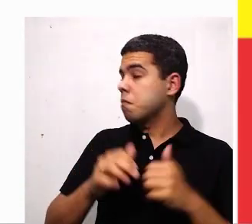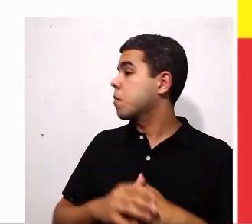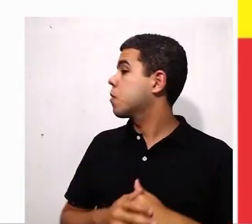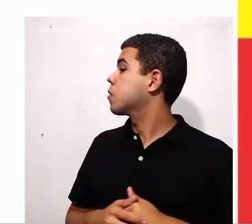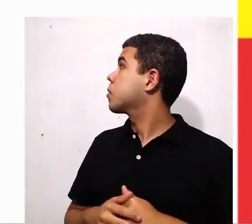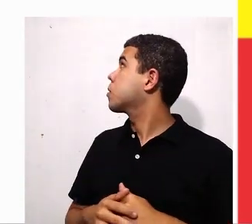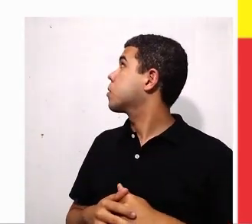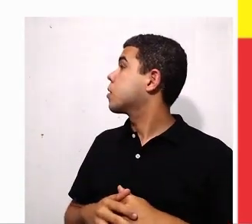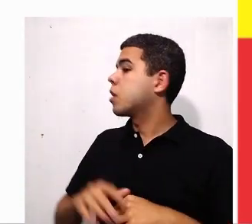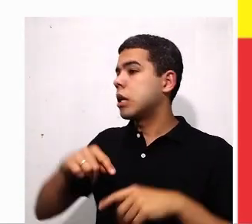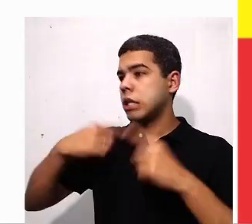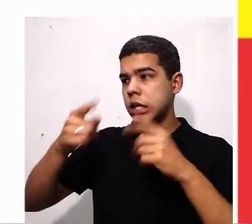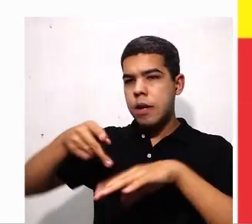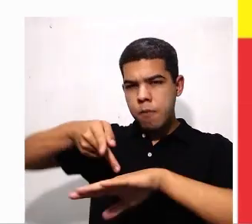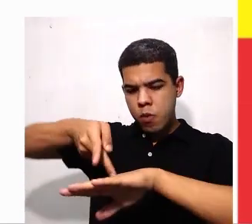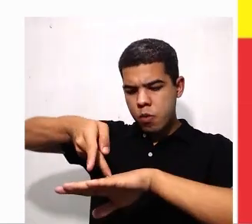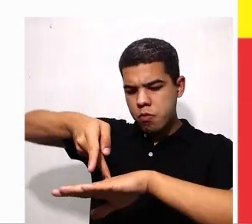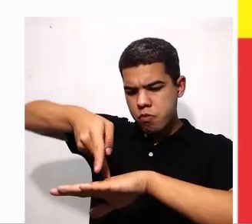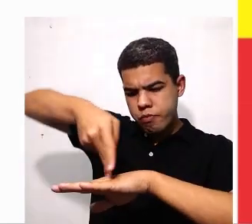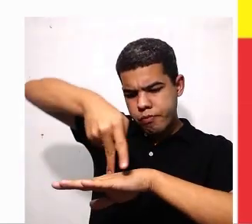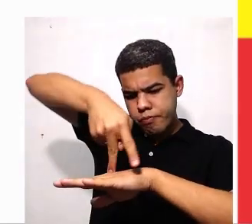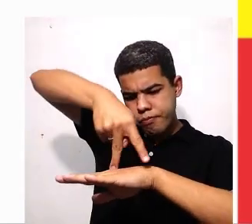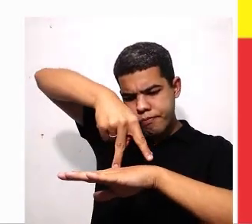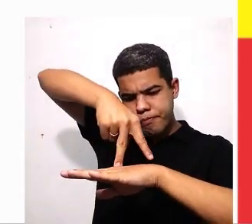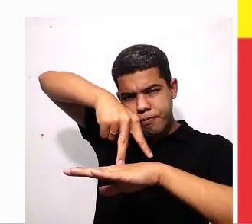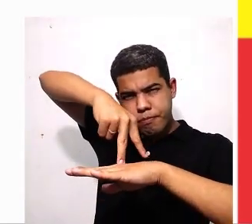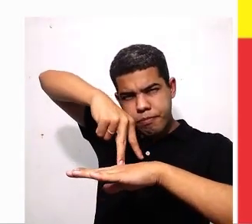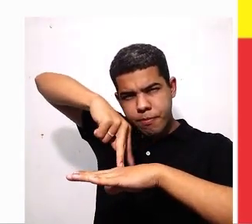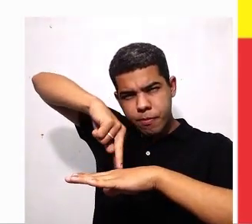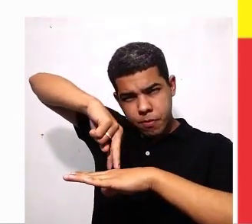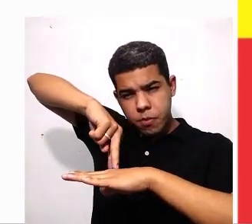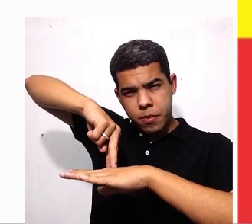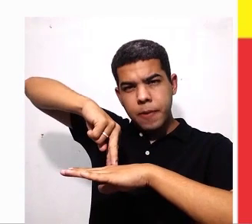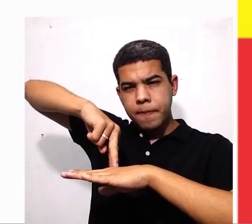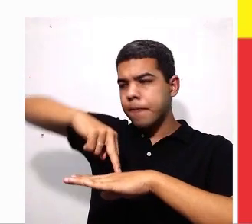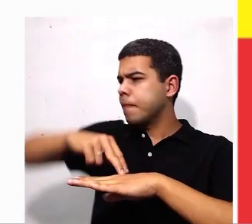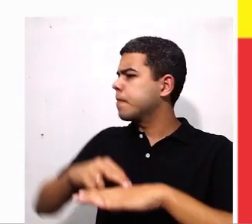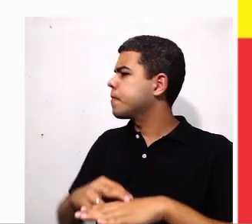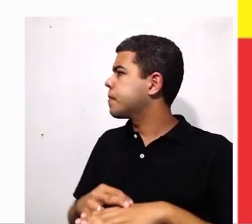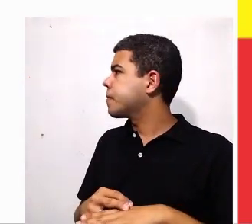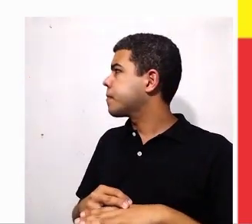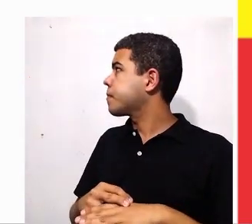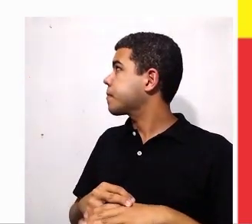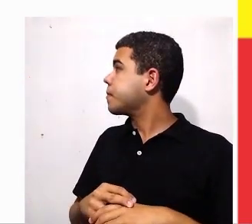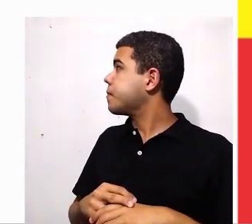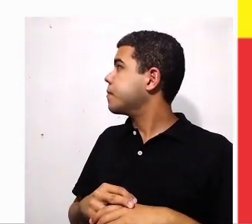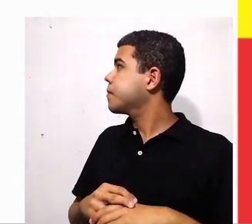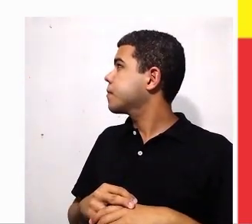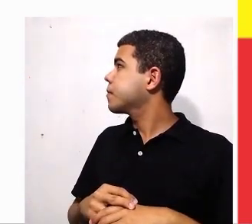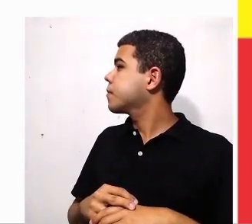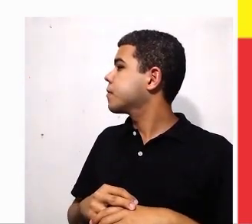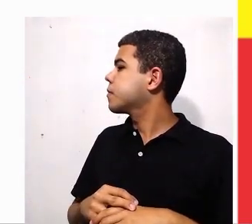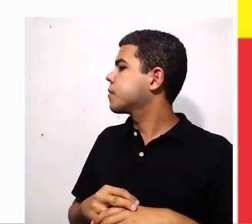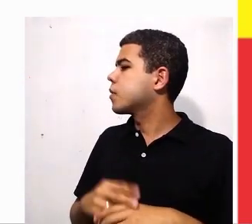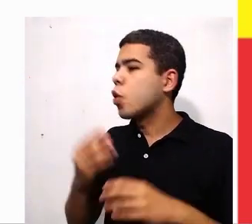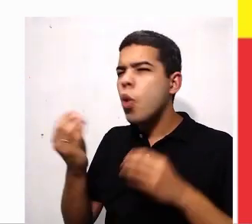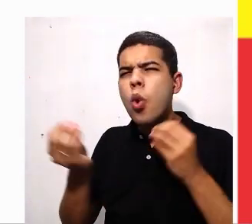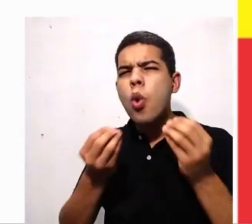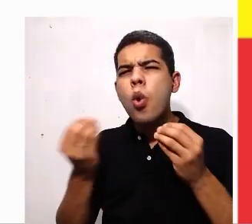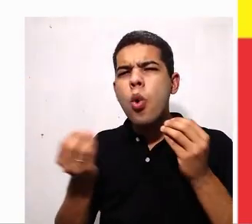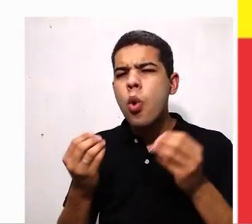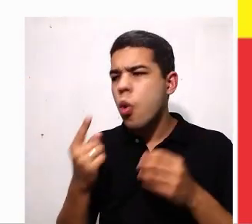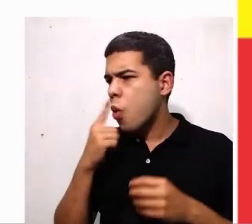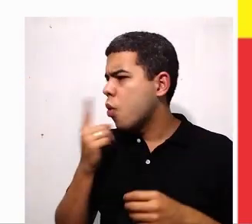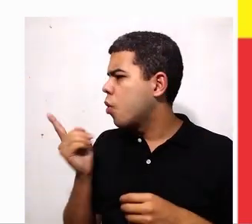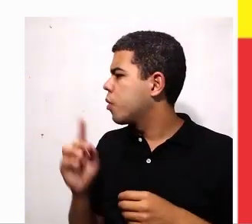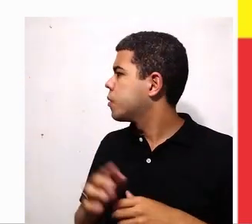lá. Nesse caso foi 9, então abro o compasso em 9. E faço o giro. A ponta seca em um lado, faço o giro. Pego a outra medida,